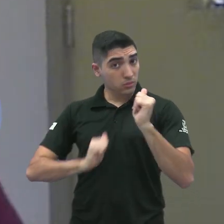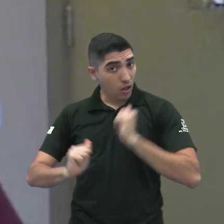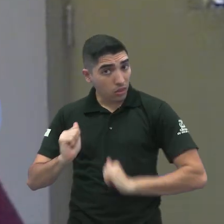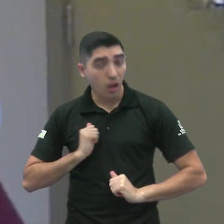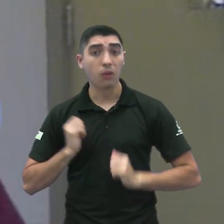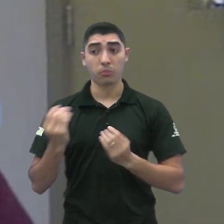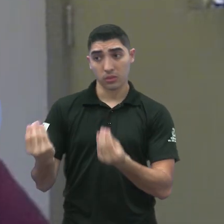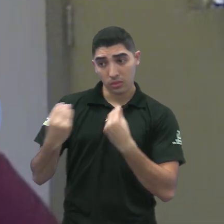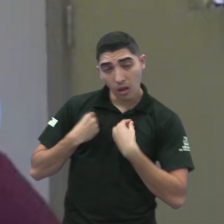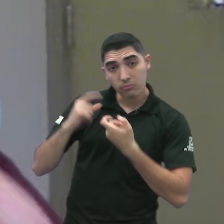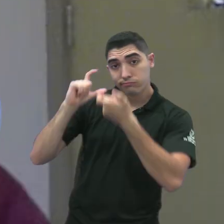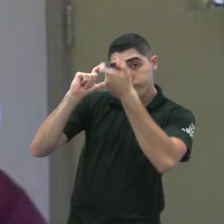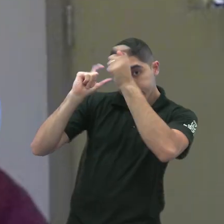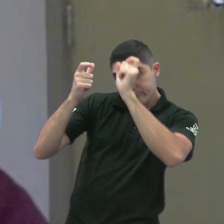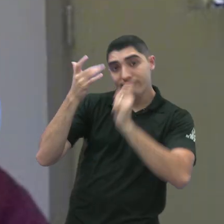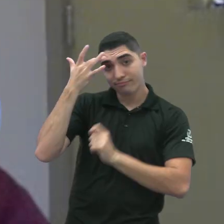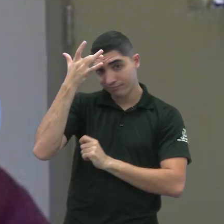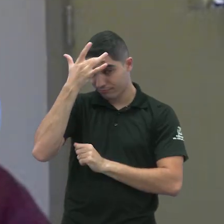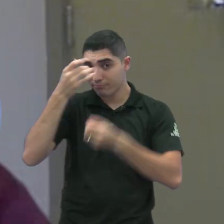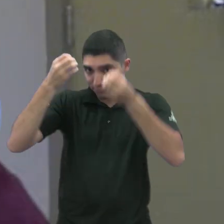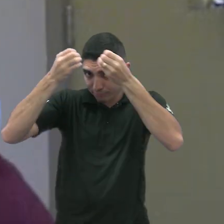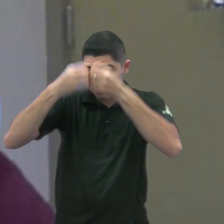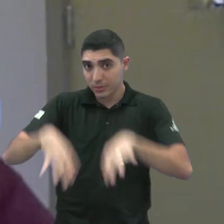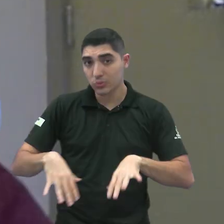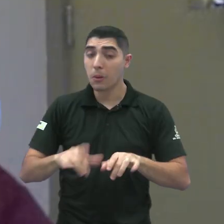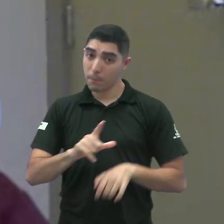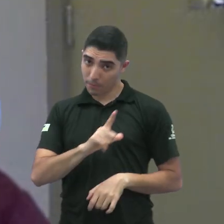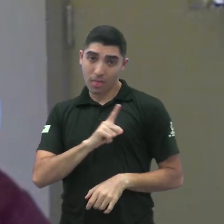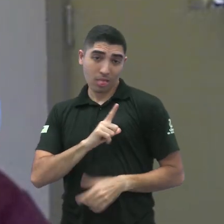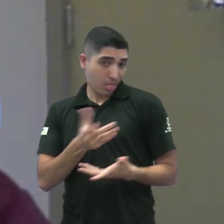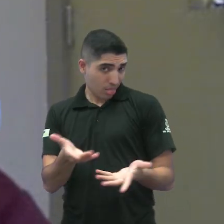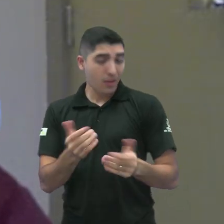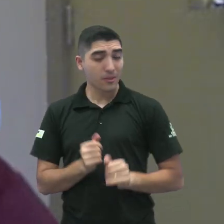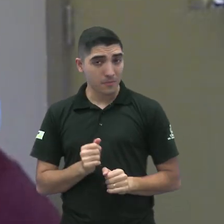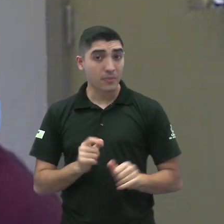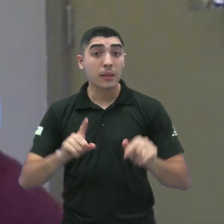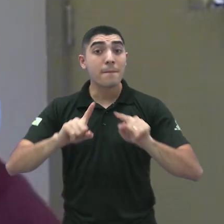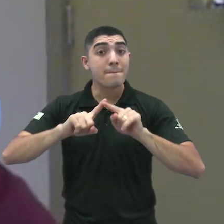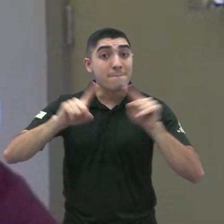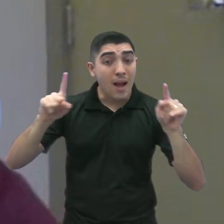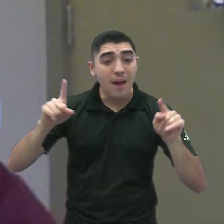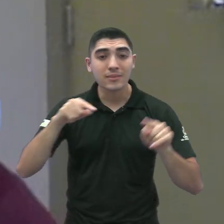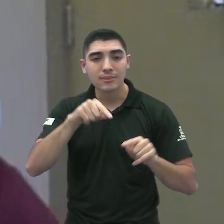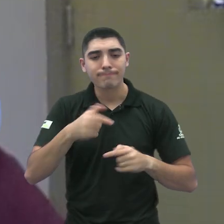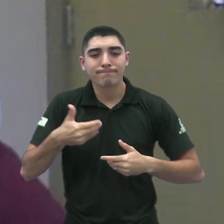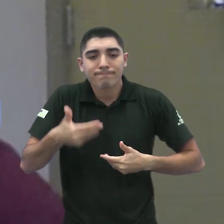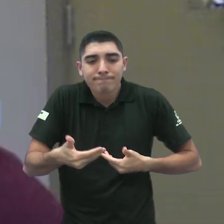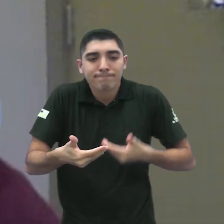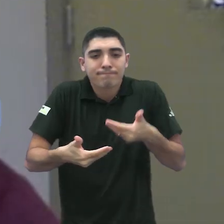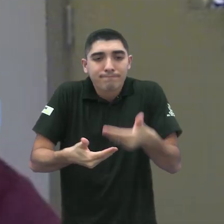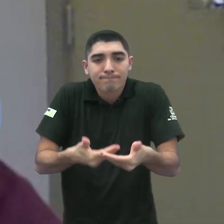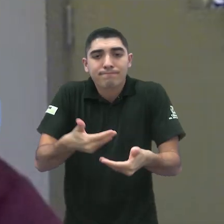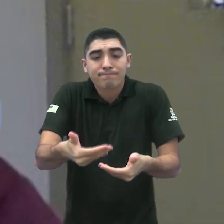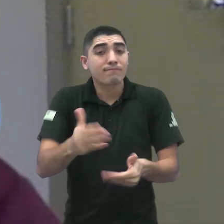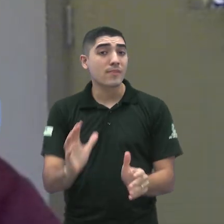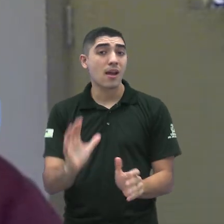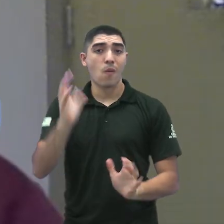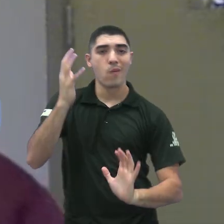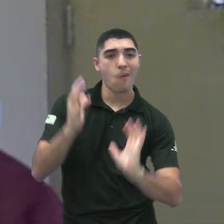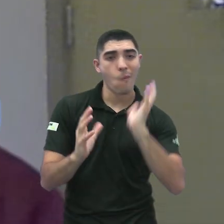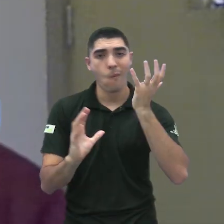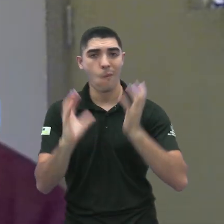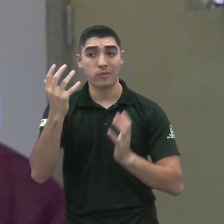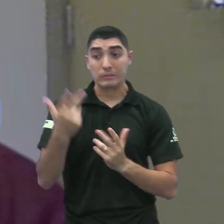algo já, né, ali pronto no desenvolvimento, mas algo que foi adquirindo, né?